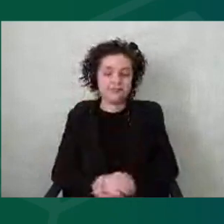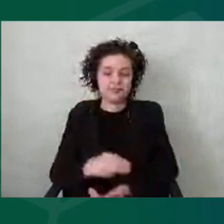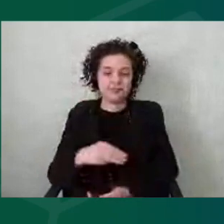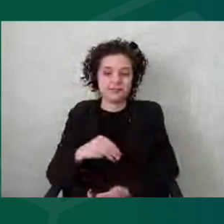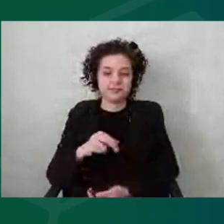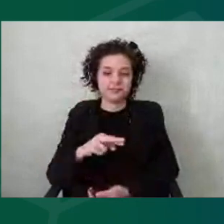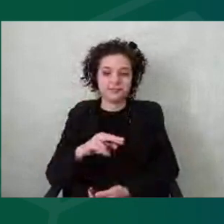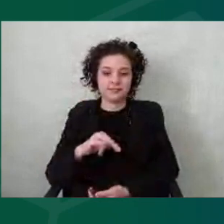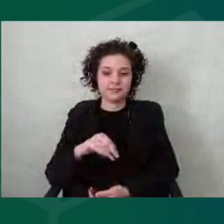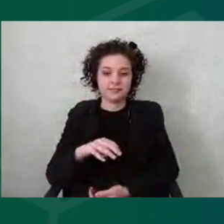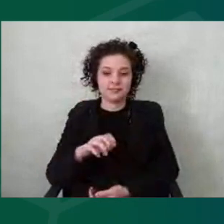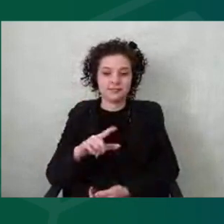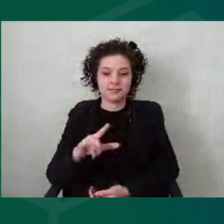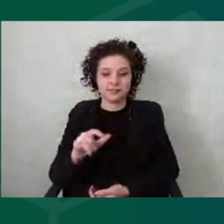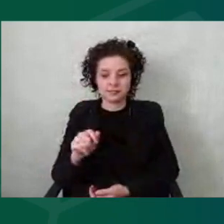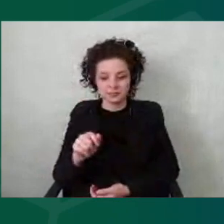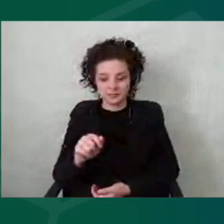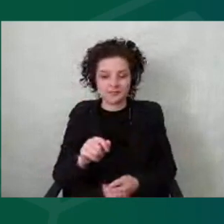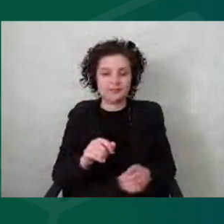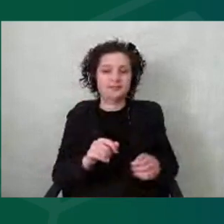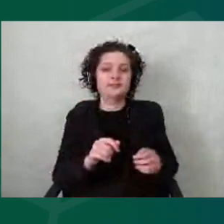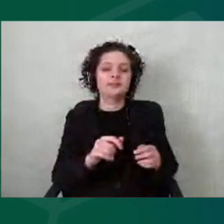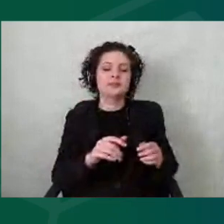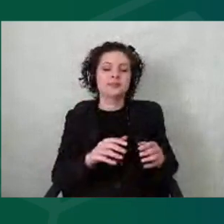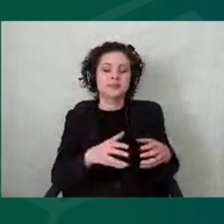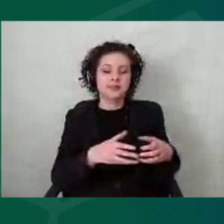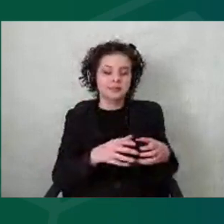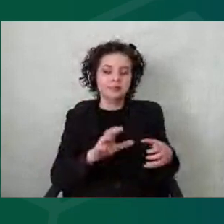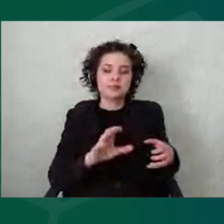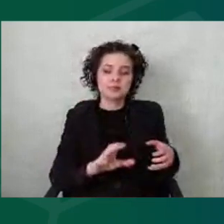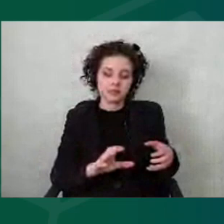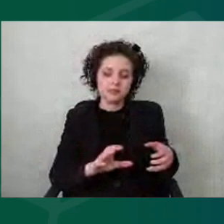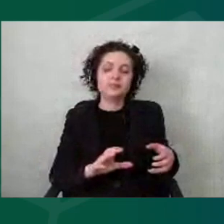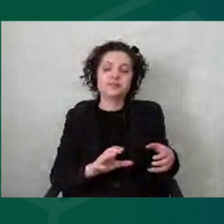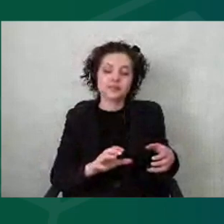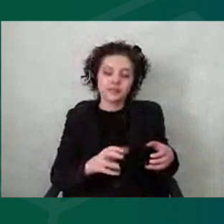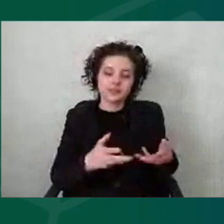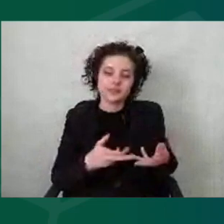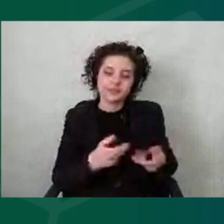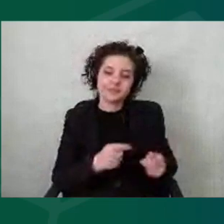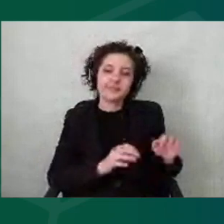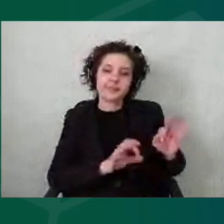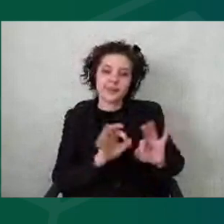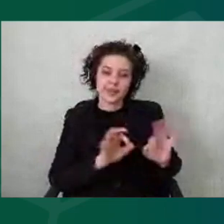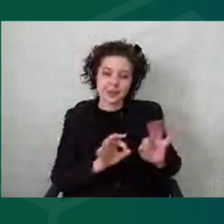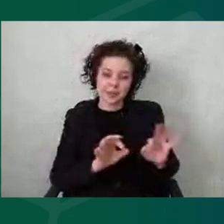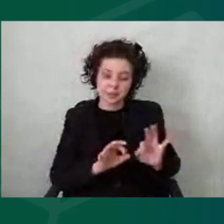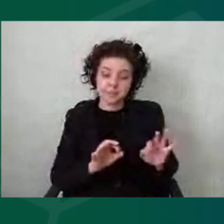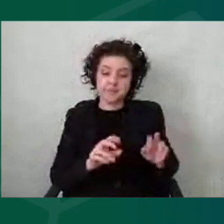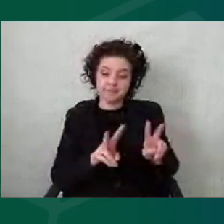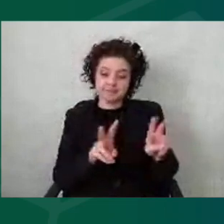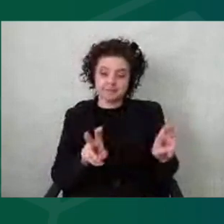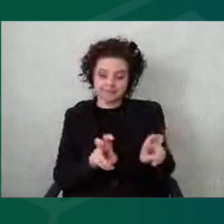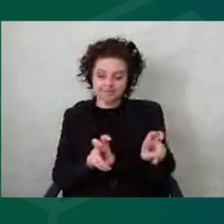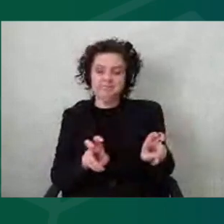Alexandre, a todos pela coordenação da mesa e pela organização desse congresso.